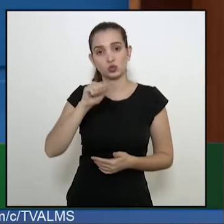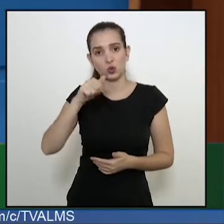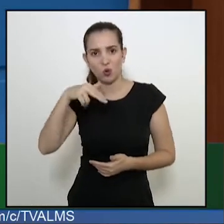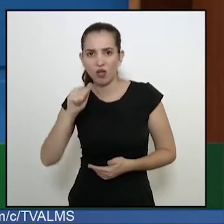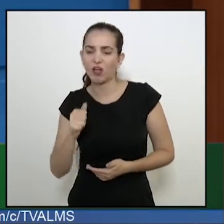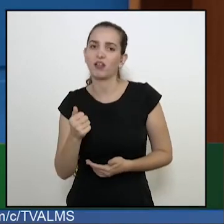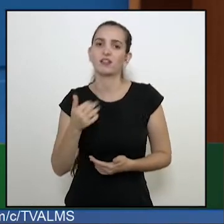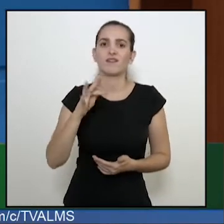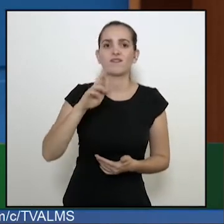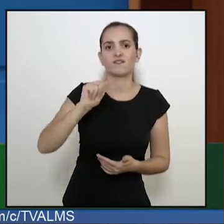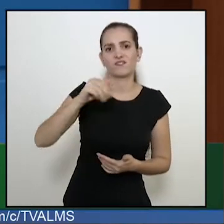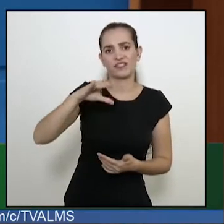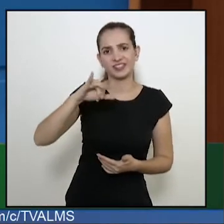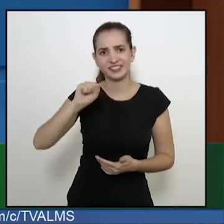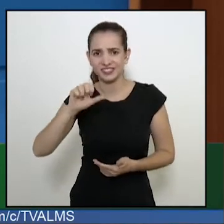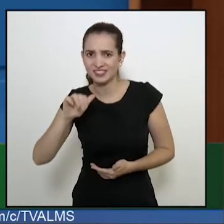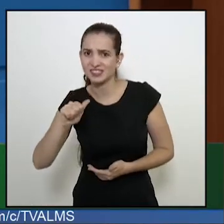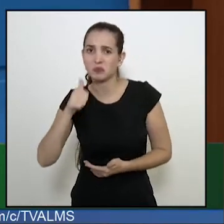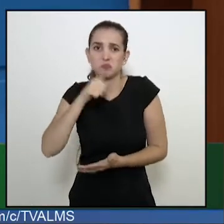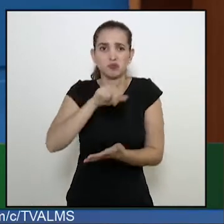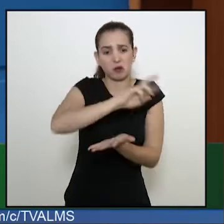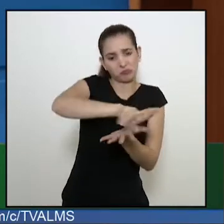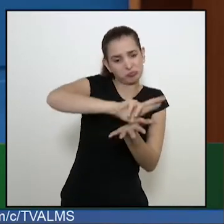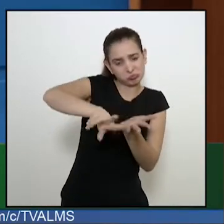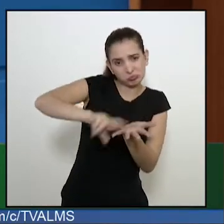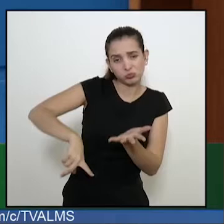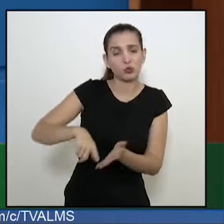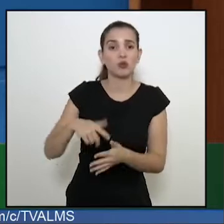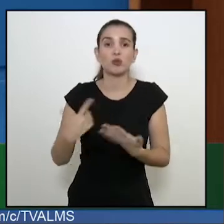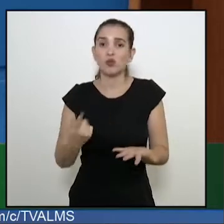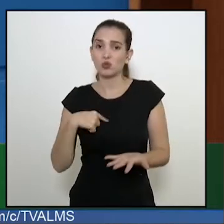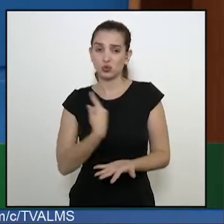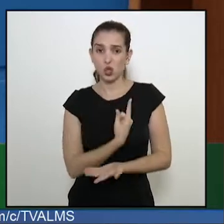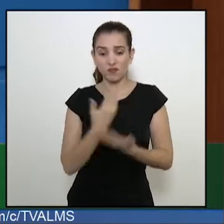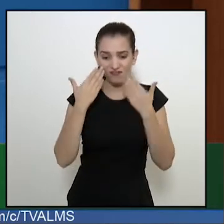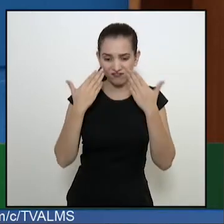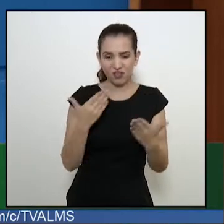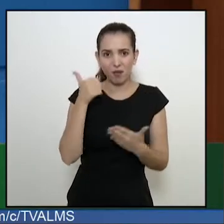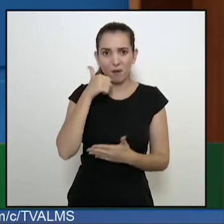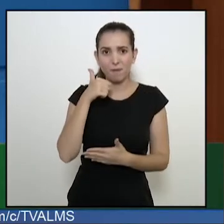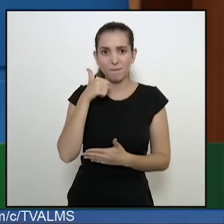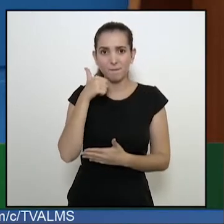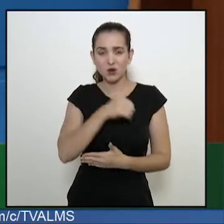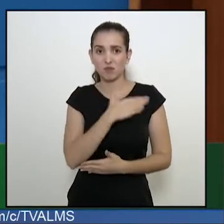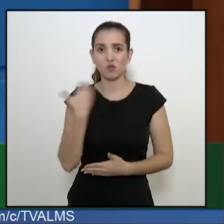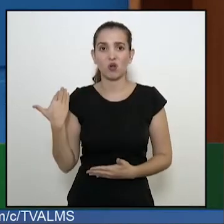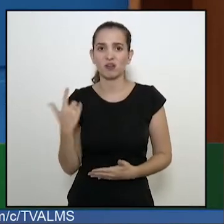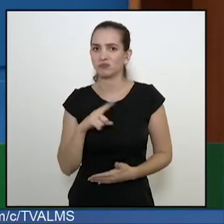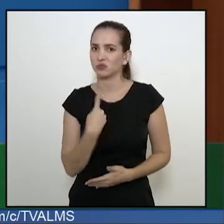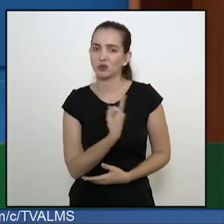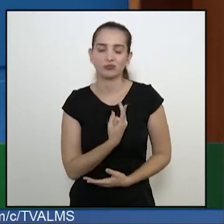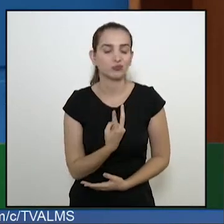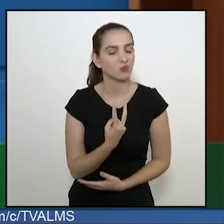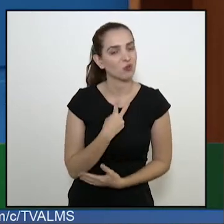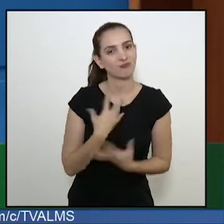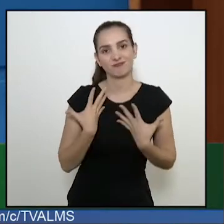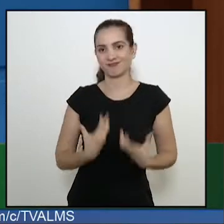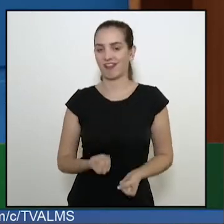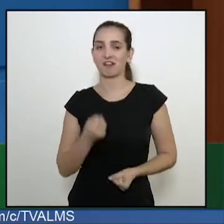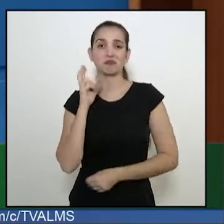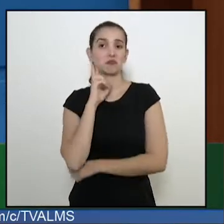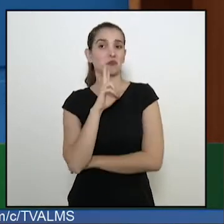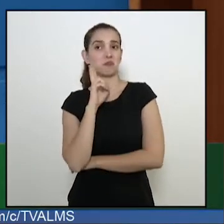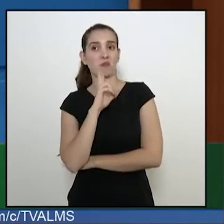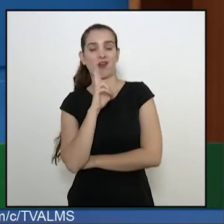as mortes, nós temos que fazer alguma coisa. Nós não podemos mais admitir que isso se torne comum em